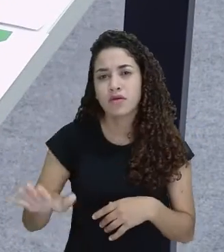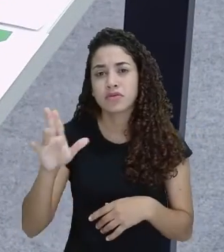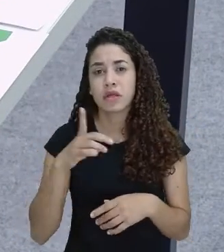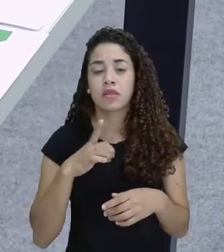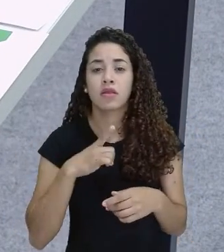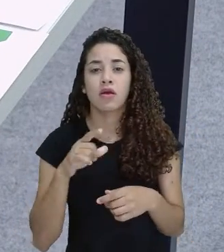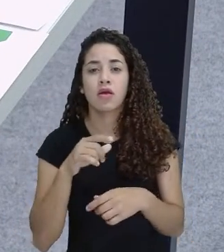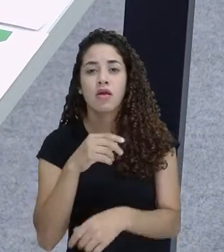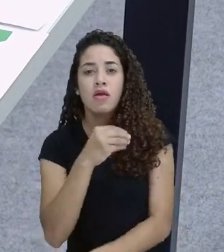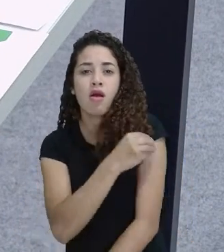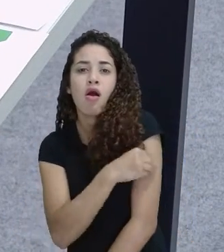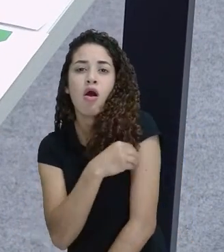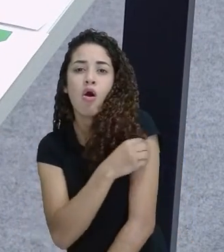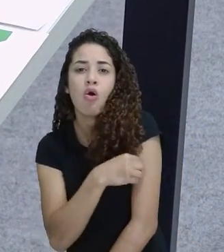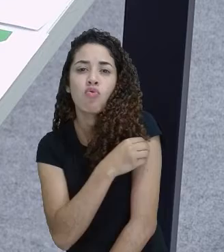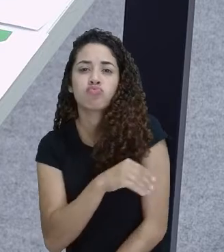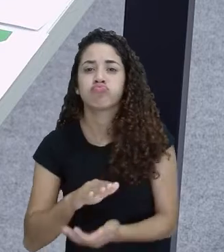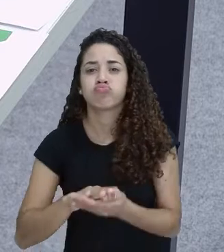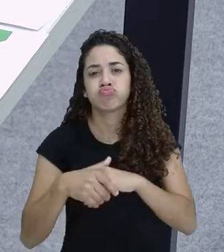Álcool em gel.